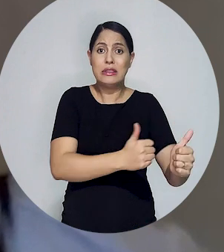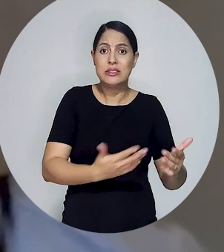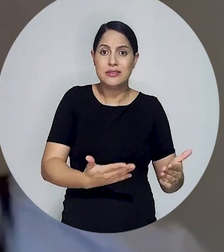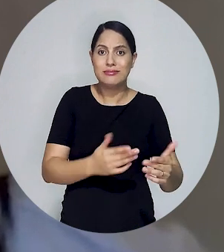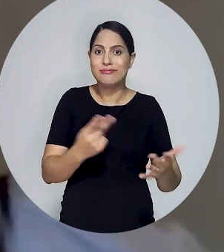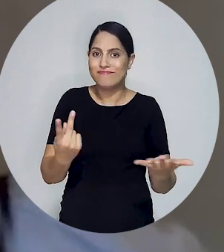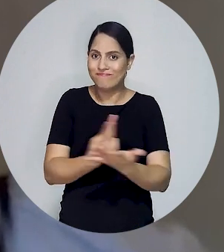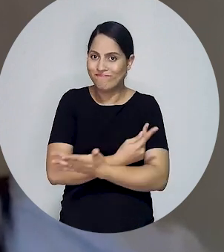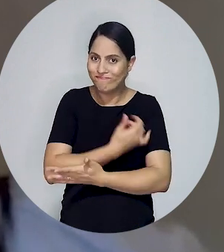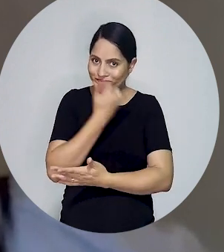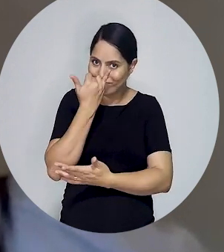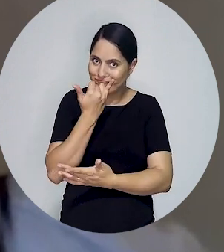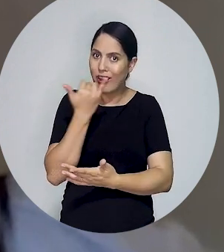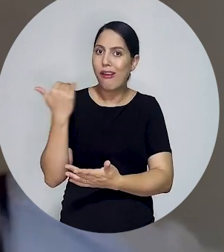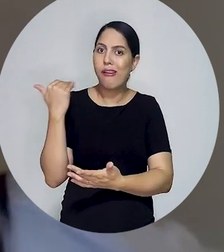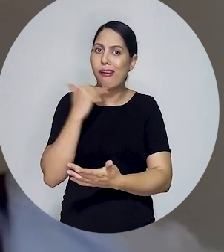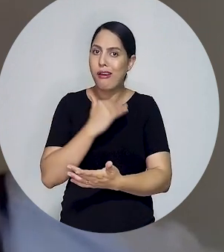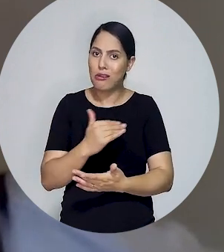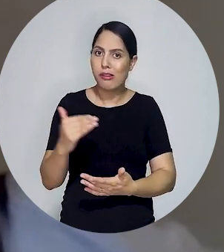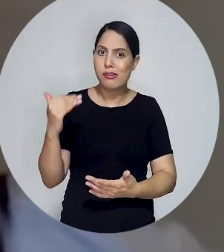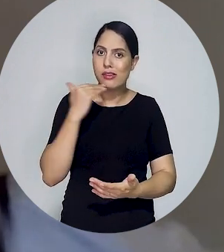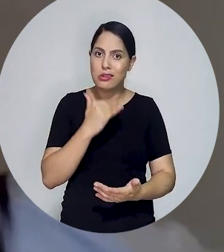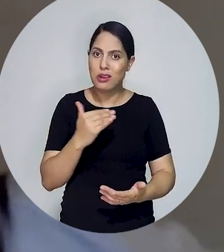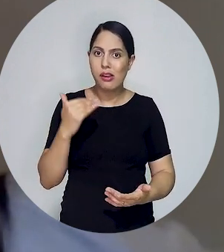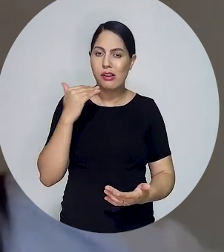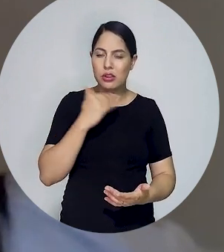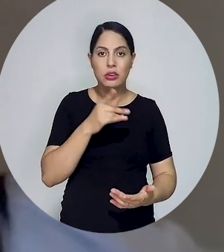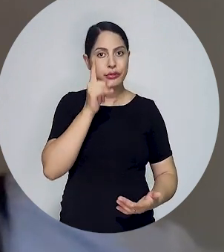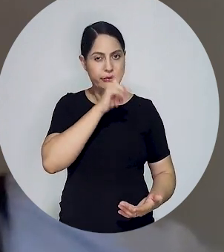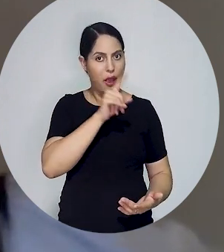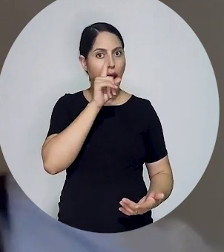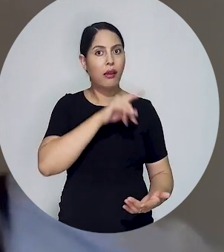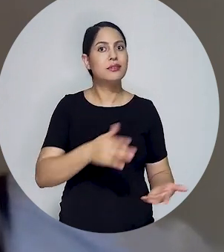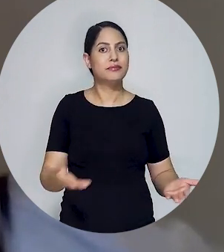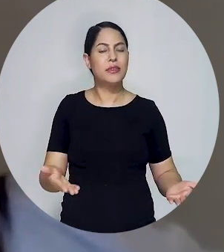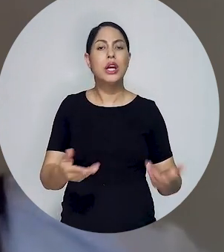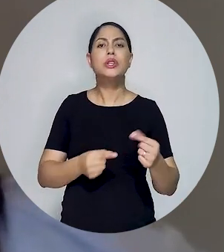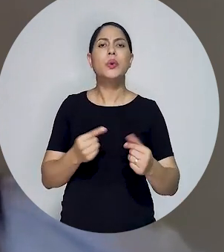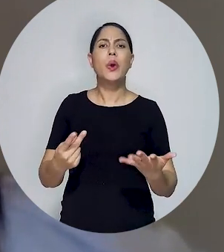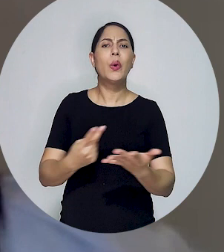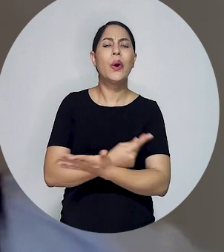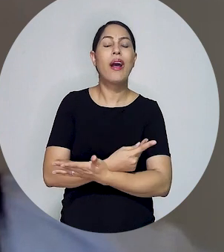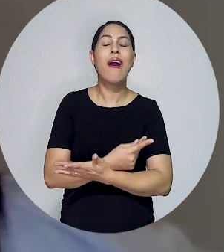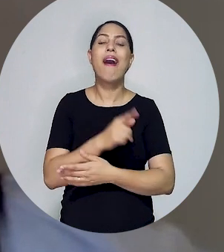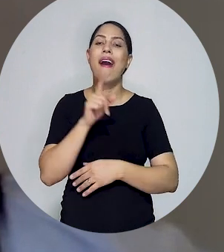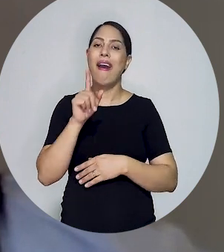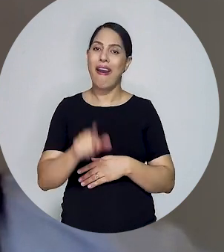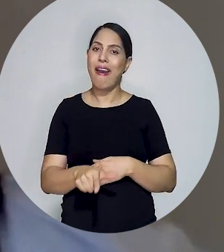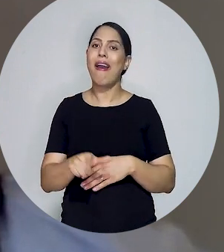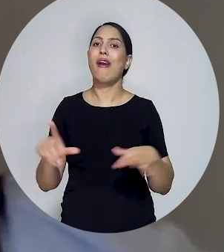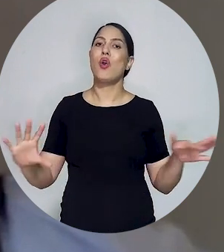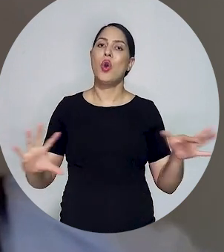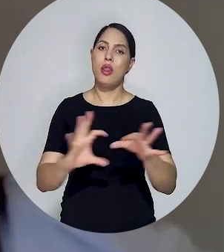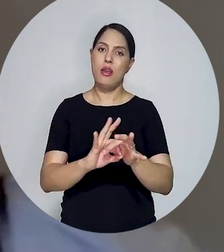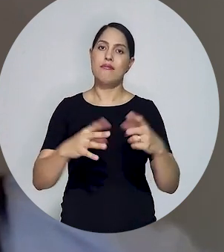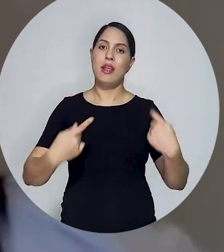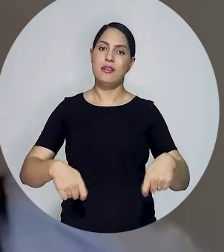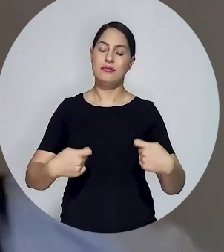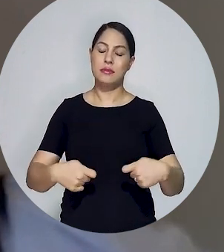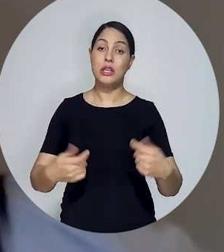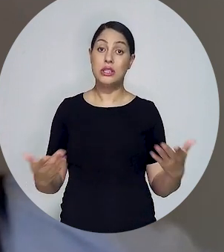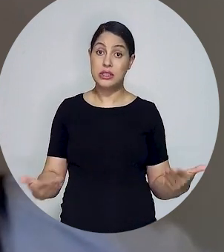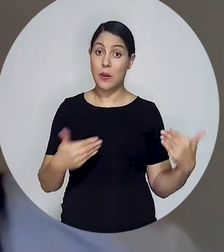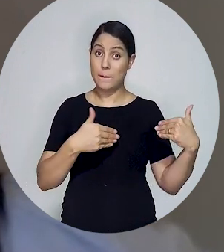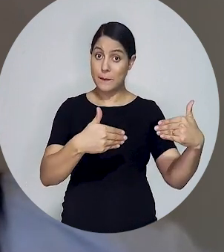o processo é falho. Existe aí uma ponta solta que é preciso conectar. Então, quando o